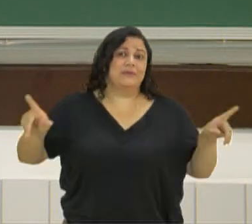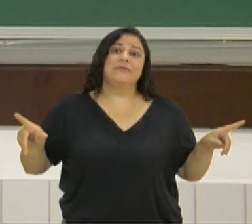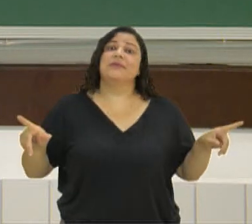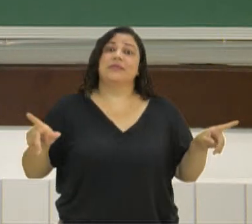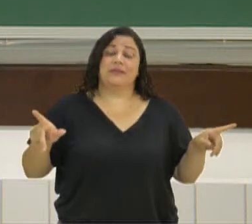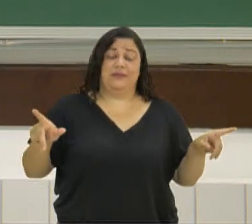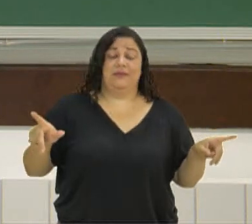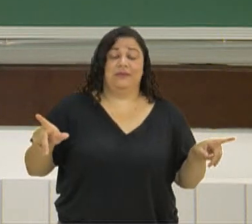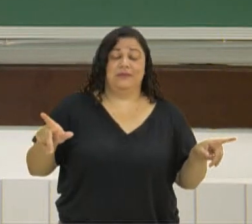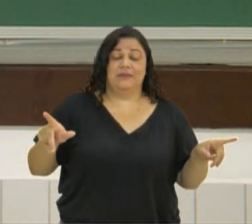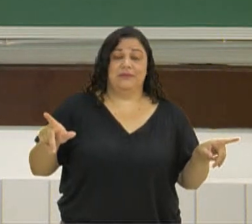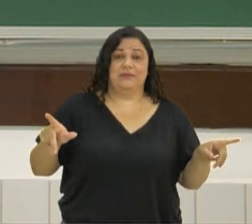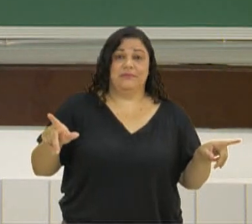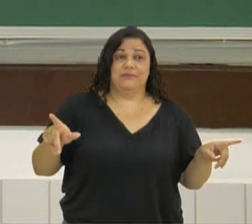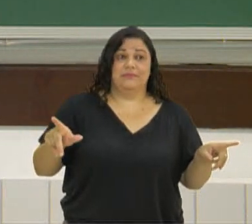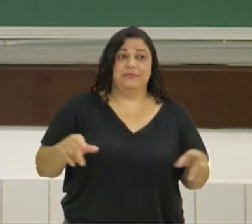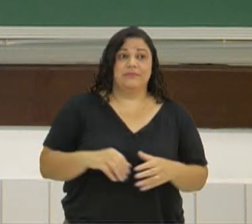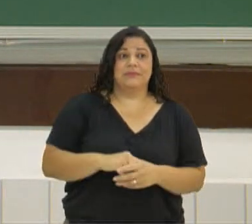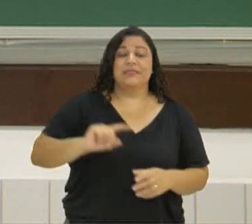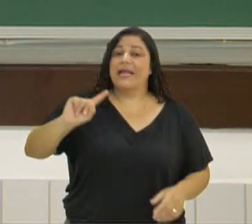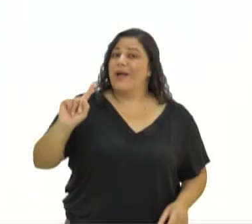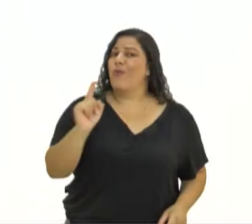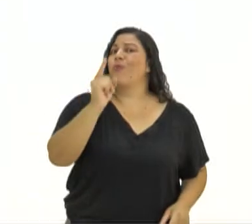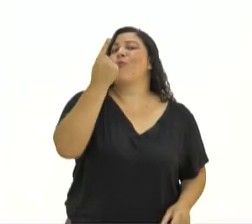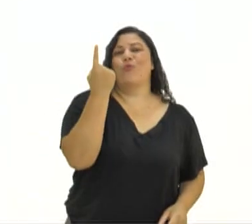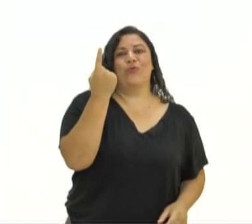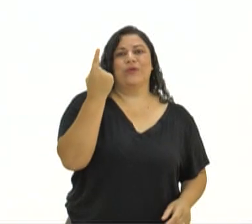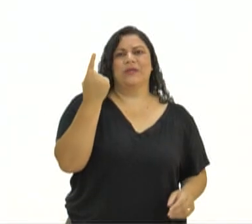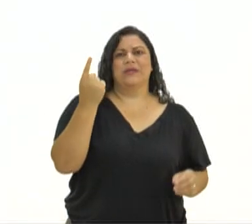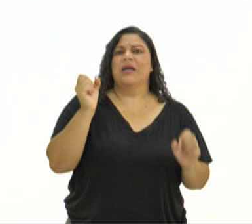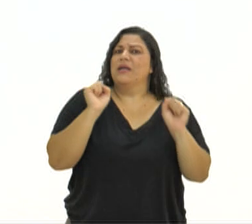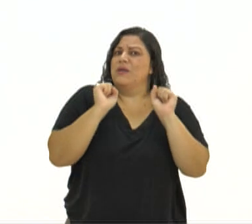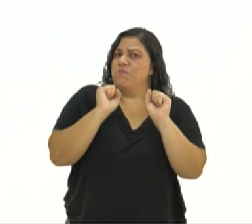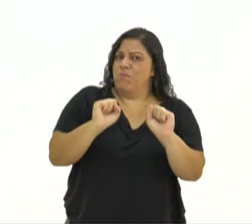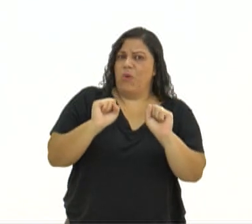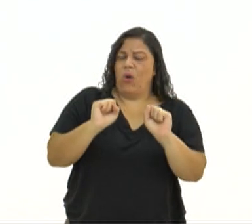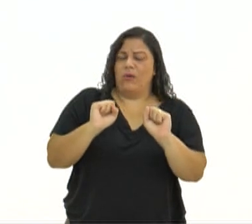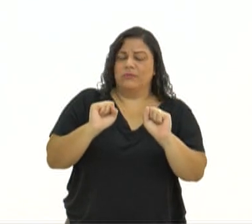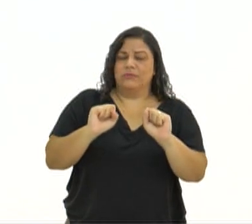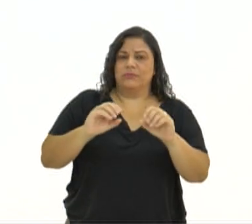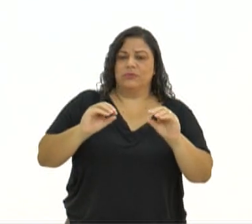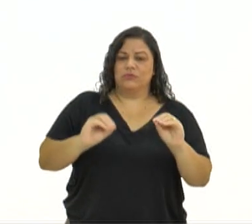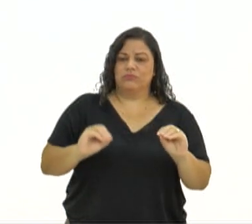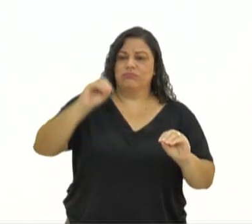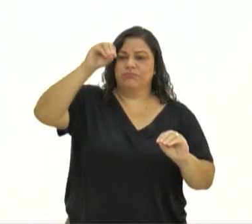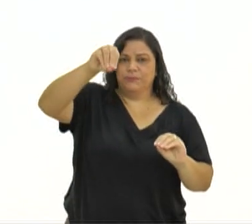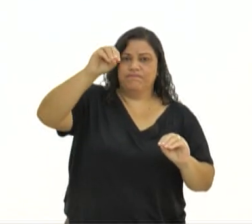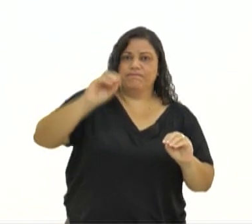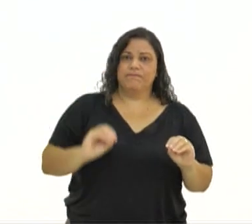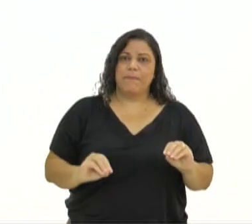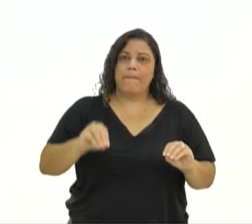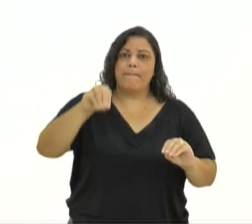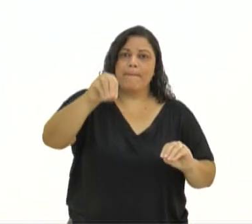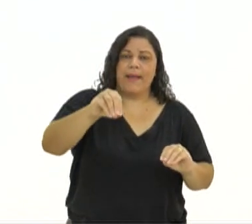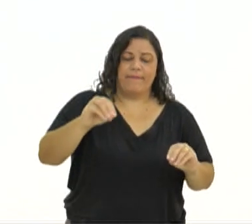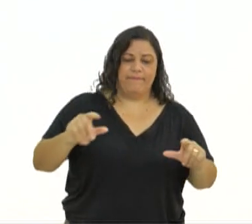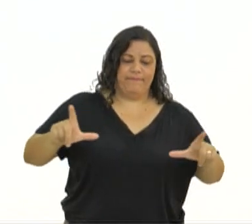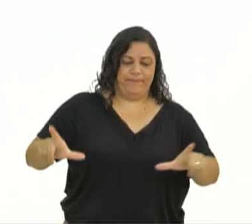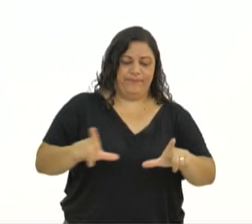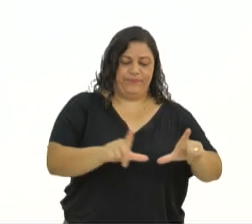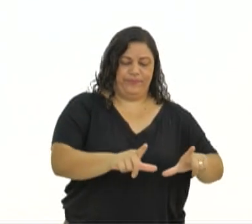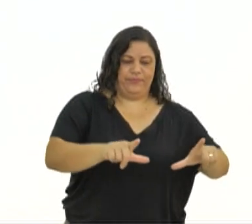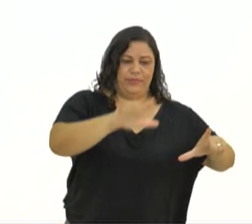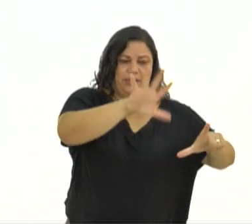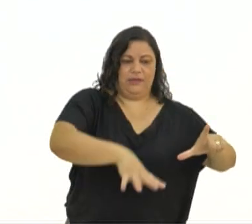peças. É a única peça que pode saltar sobre as outras, então nenhuma peça pode saltar, o cavalo pode. Então é um